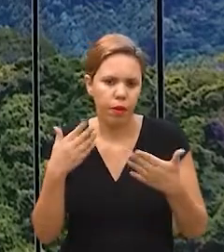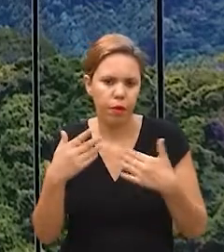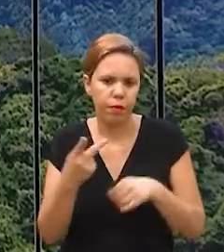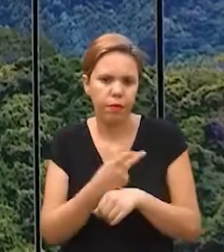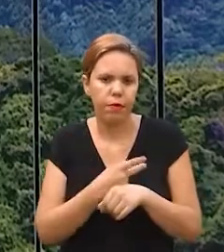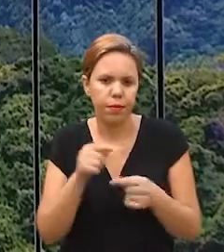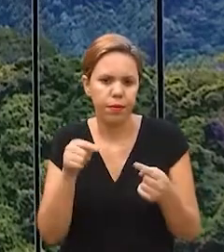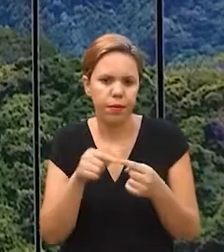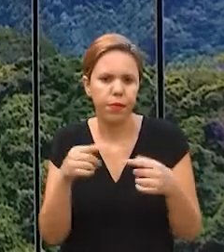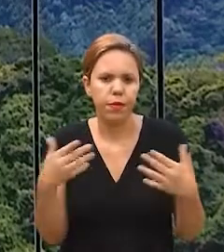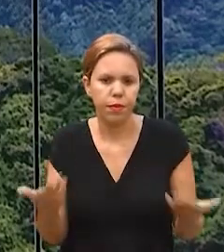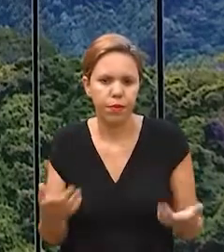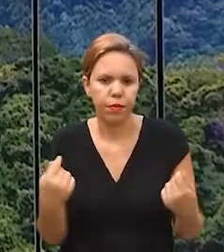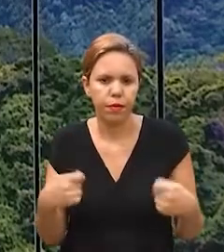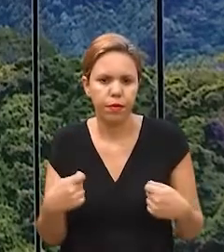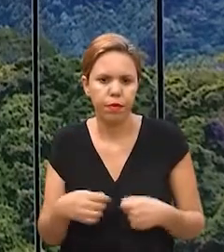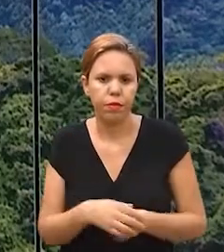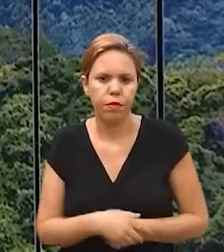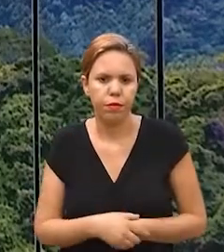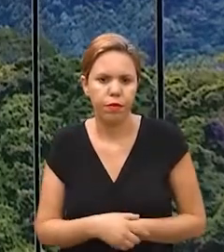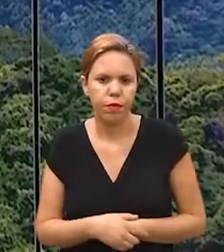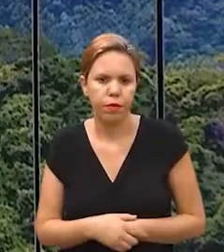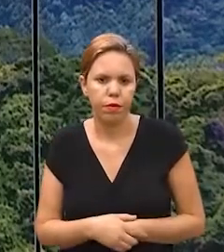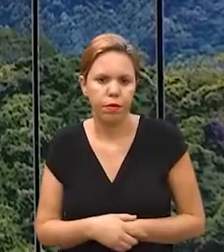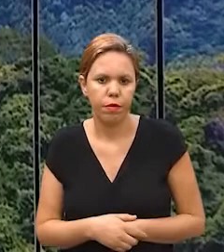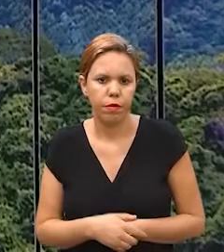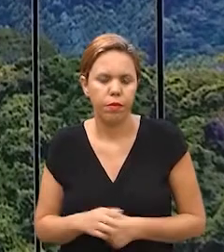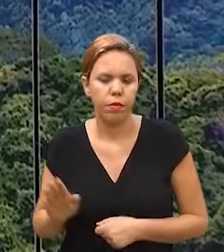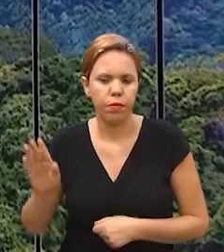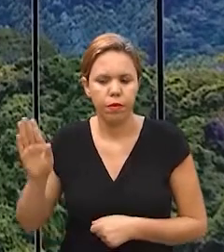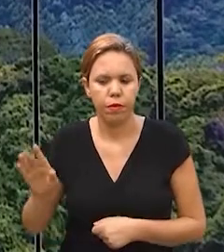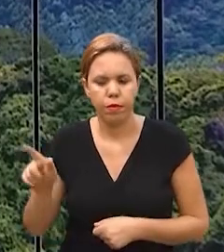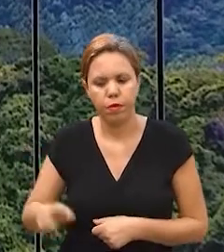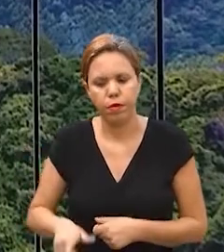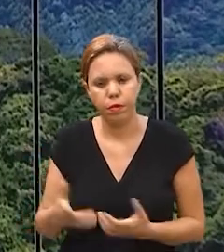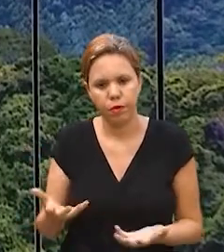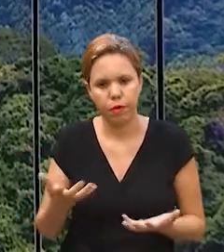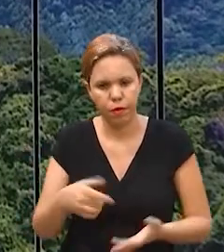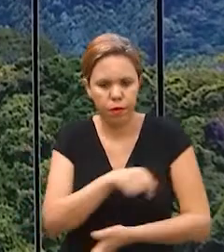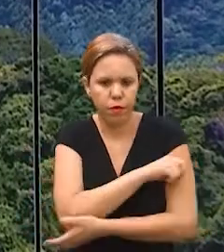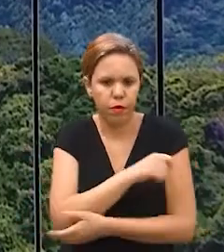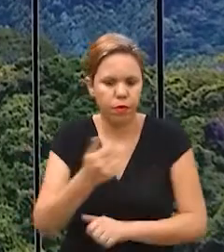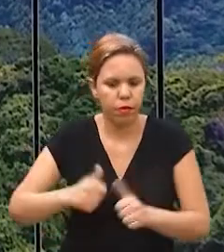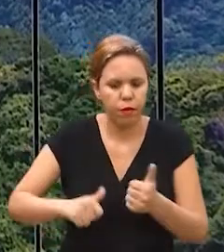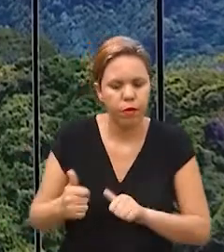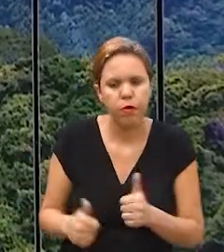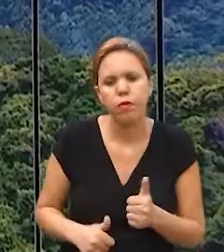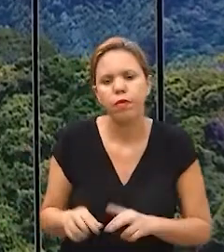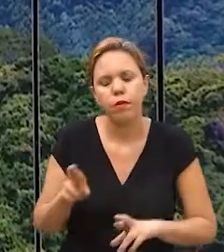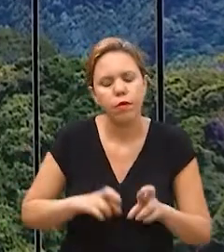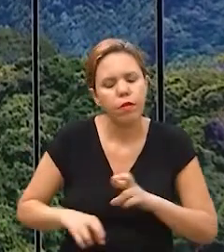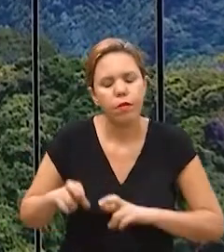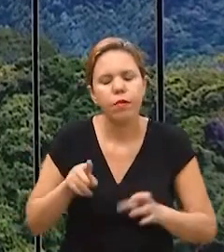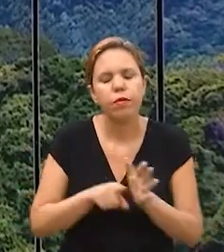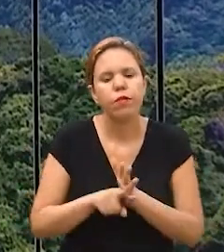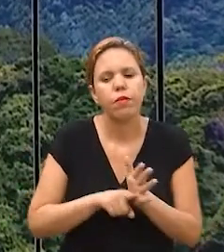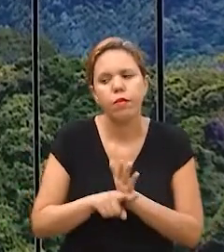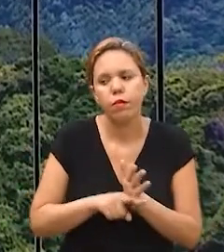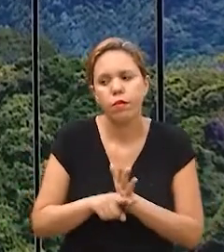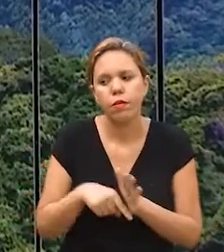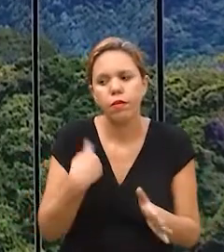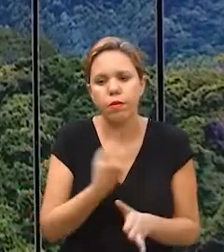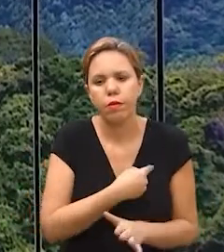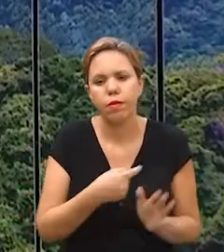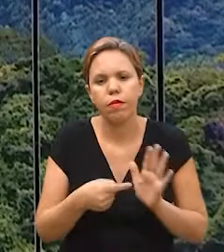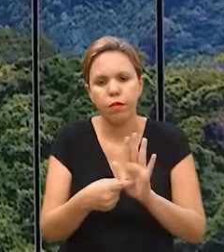conversam, procuram identificar qual é a necessidade. O candidato passa por uma espécie de uma avaliação diagnóstica